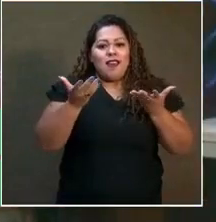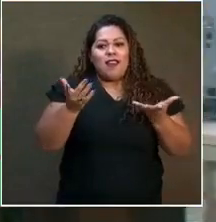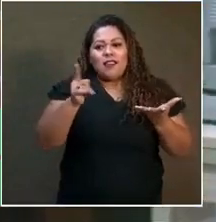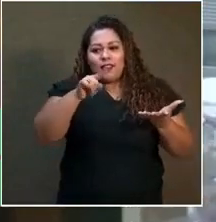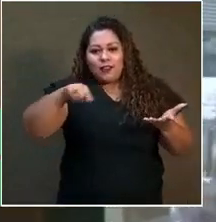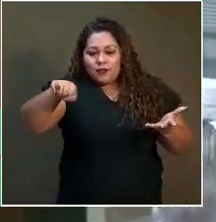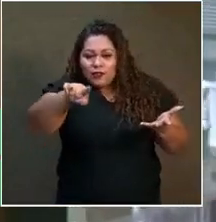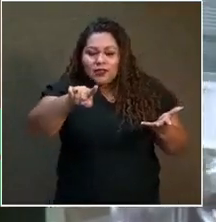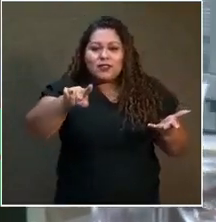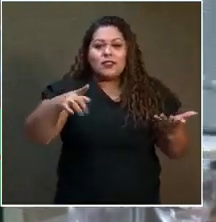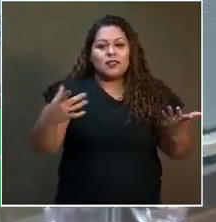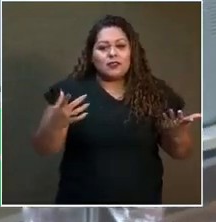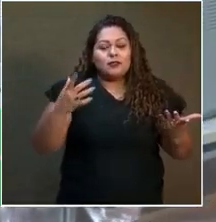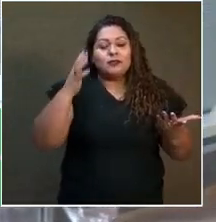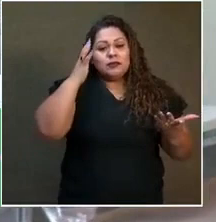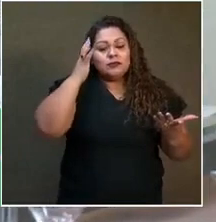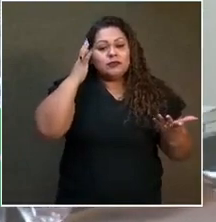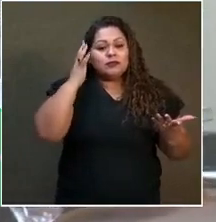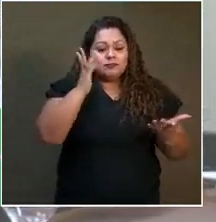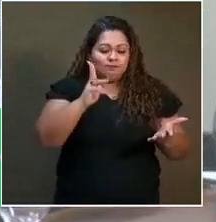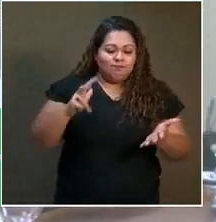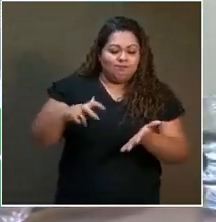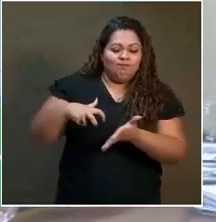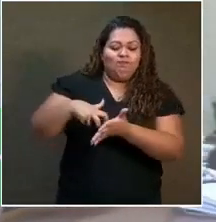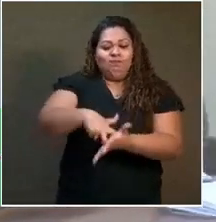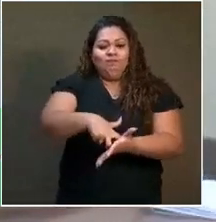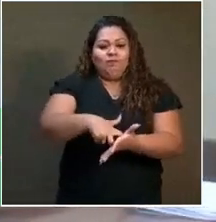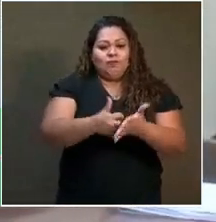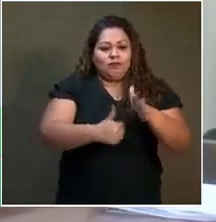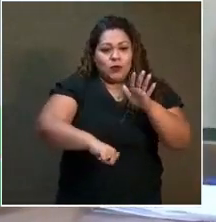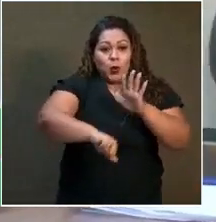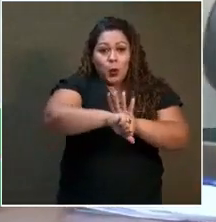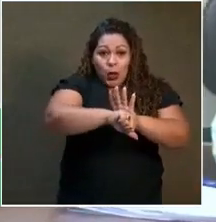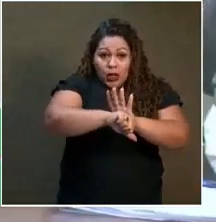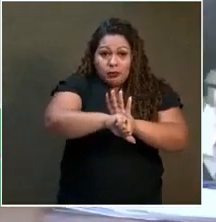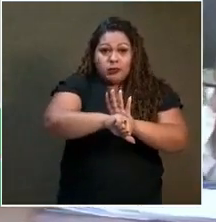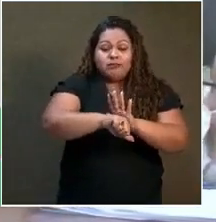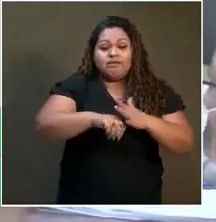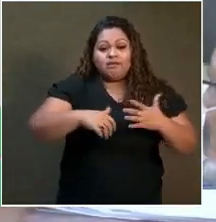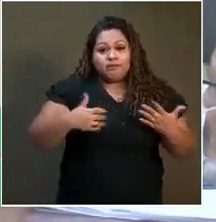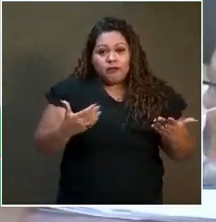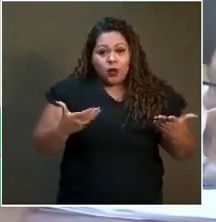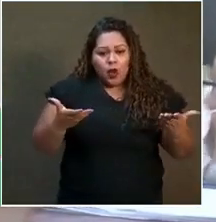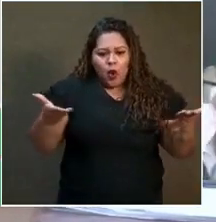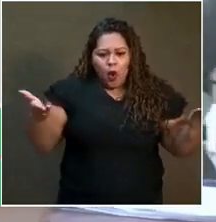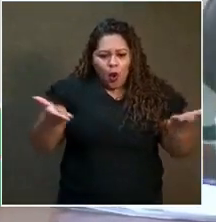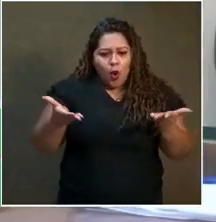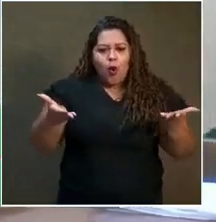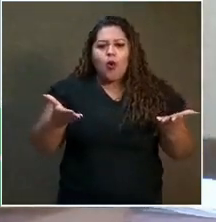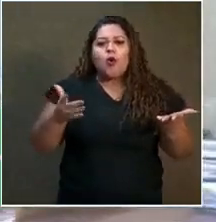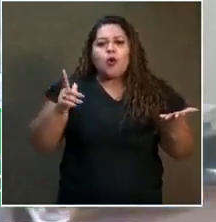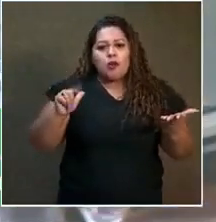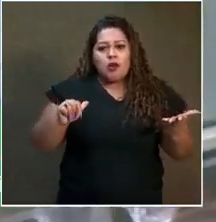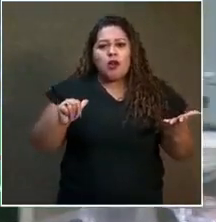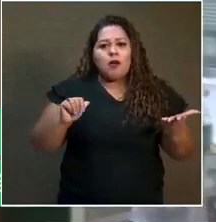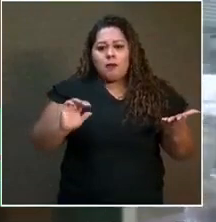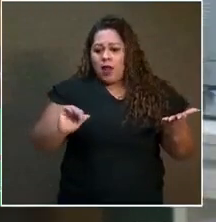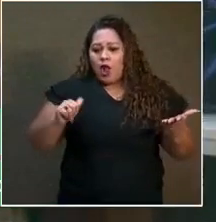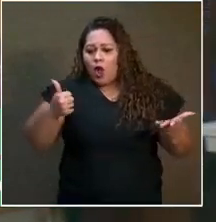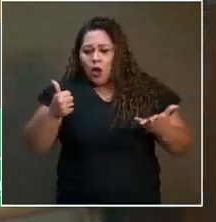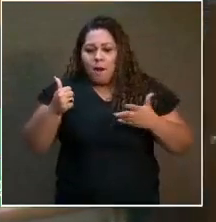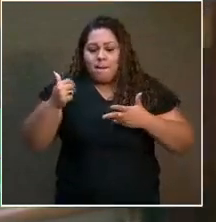vossas excelências condene ele pelo crime que ele cometeu. Hoje o melhor trabalho para a promotoria,